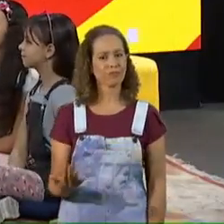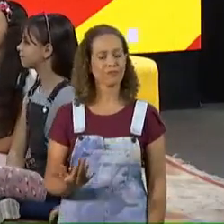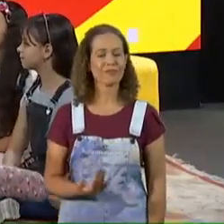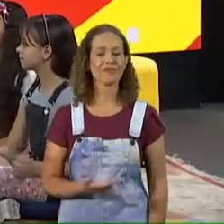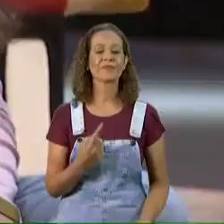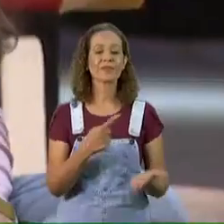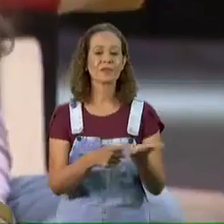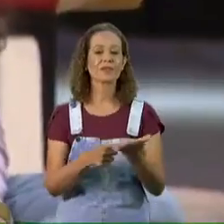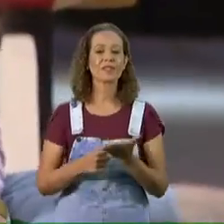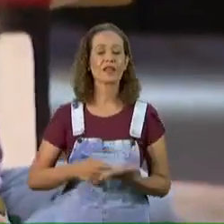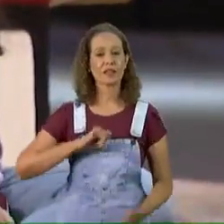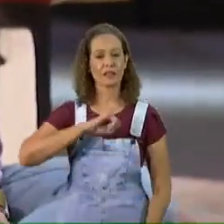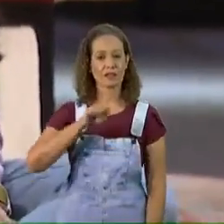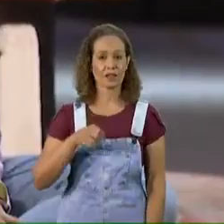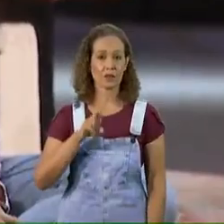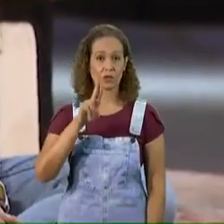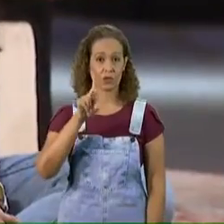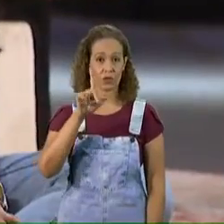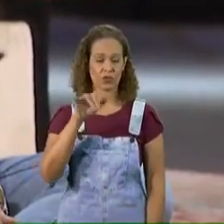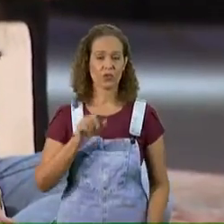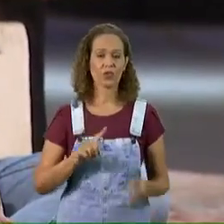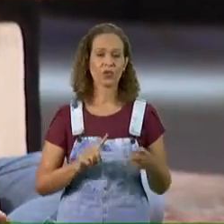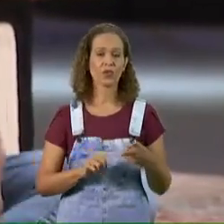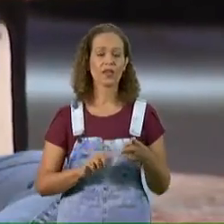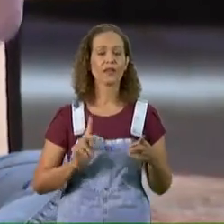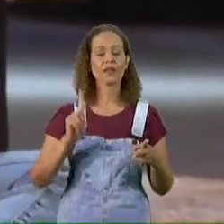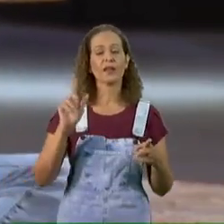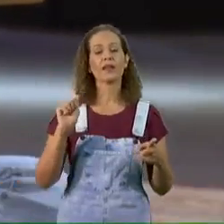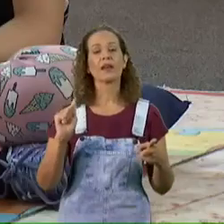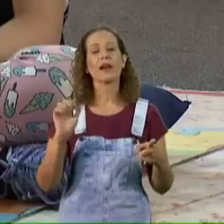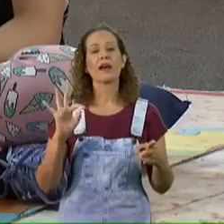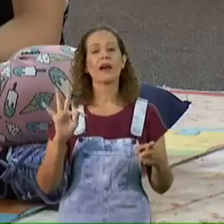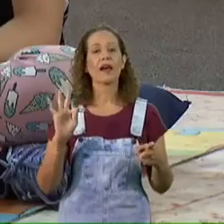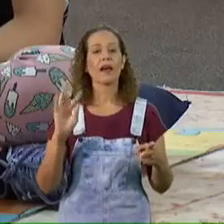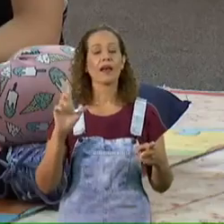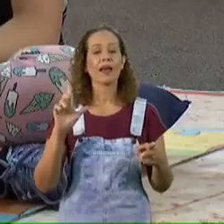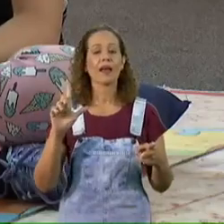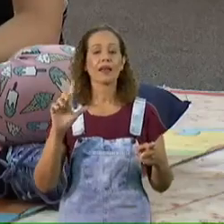a Júlia, Kathleen, de cá,